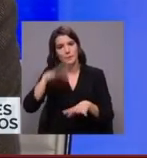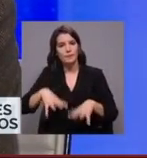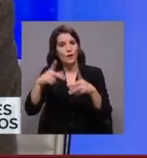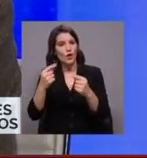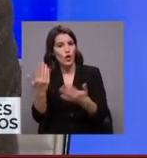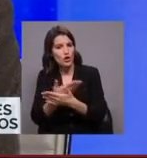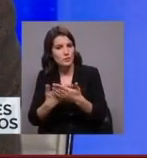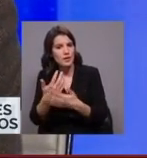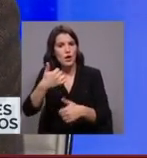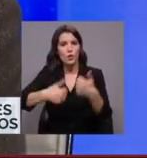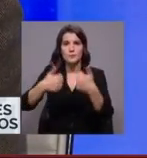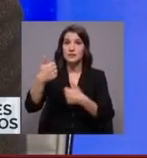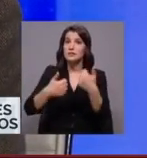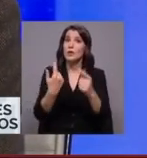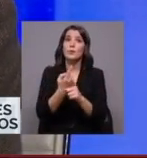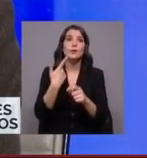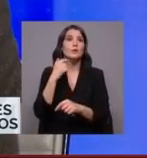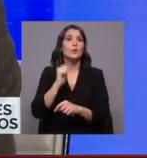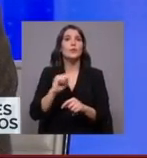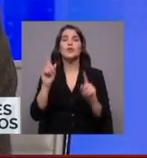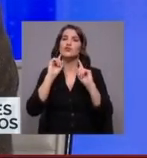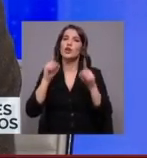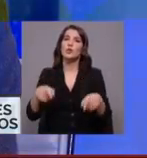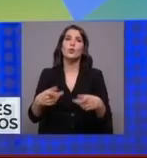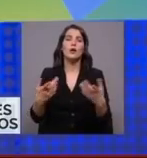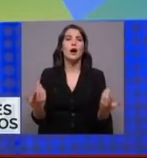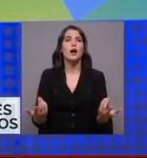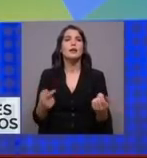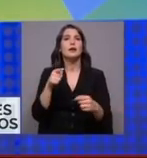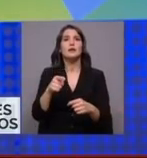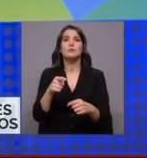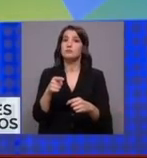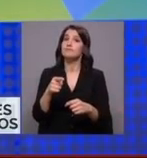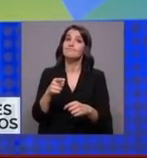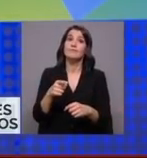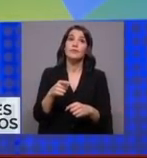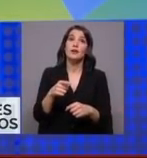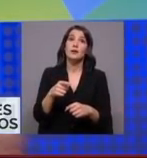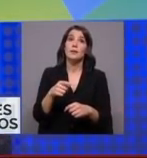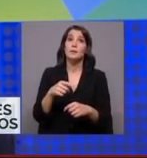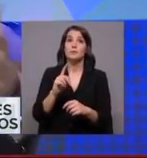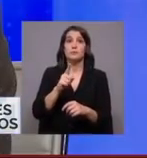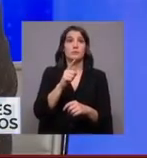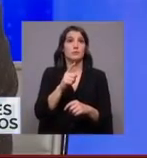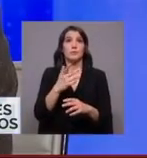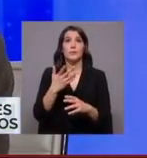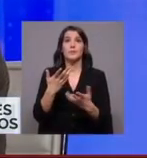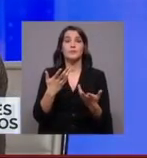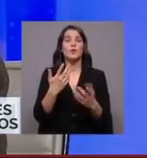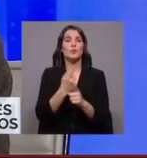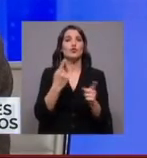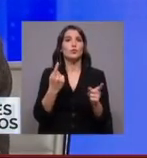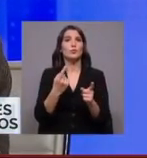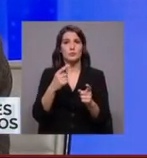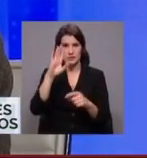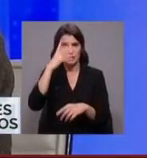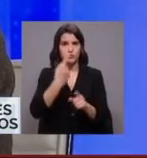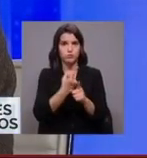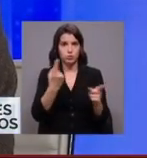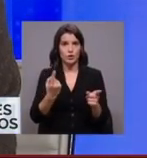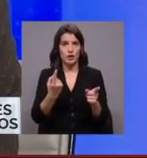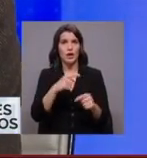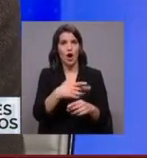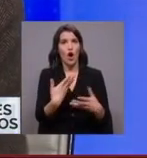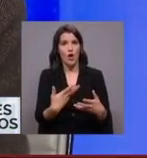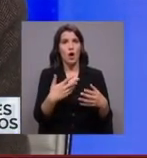a competitividade Por que não podemos ter um abraço de um cartão que só tem as 16 temos aqui nessa automóvel mas não adianta é que eu vou mais não que passou Cintia